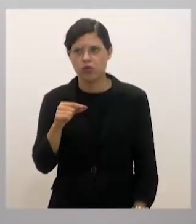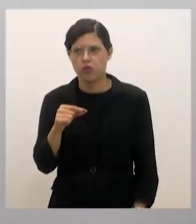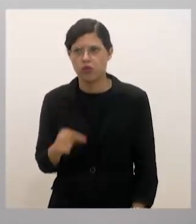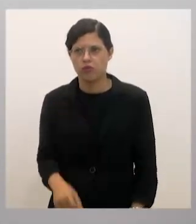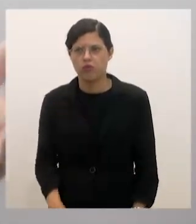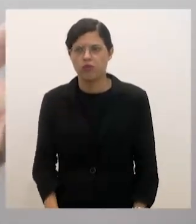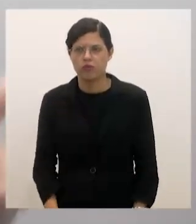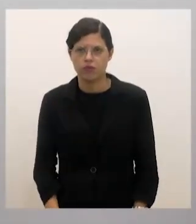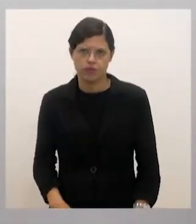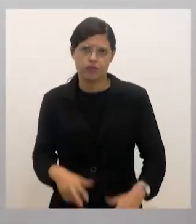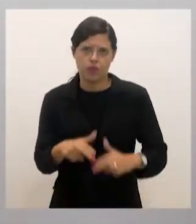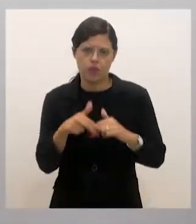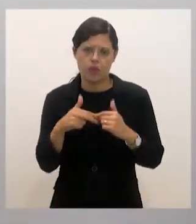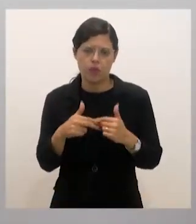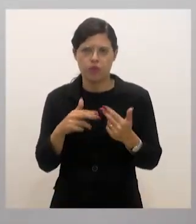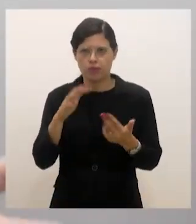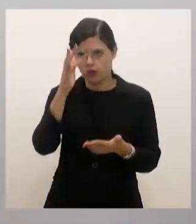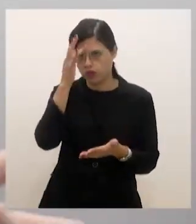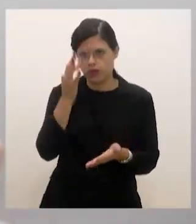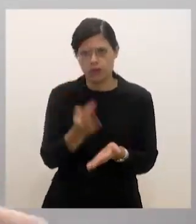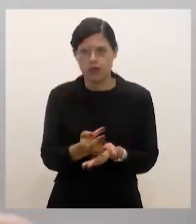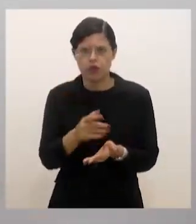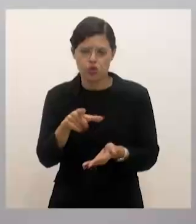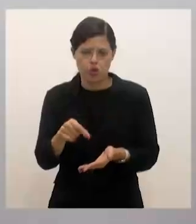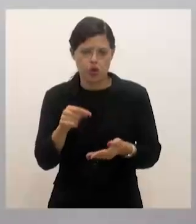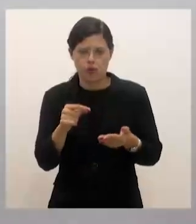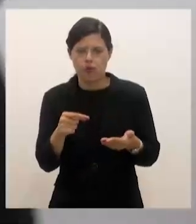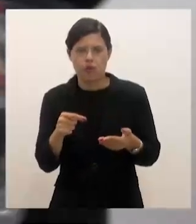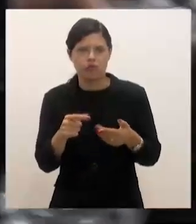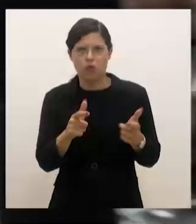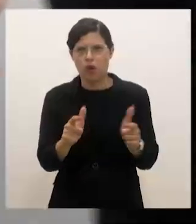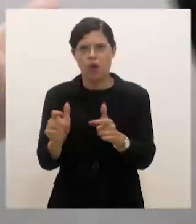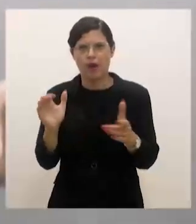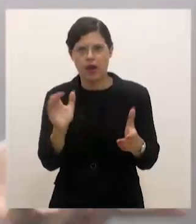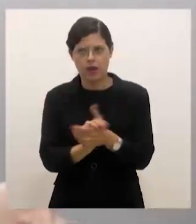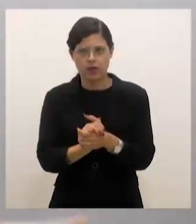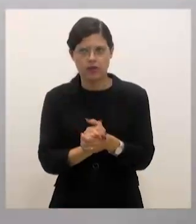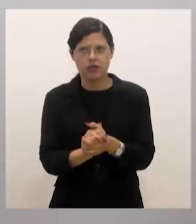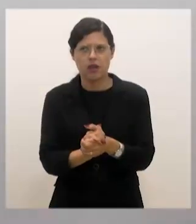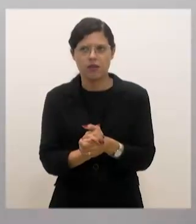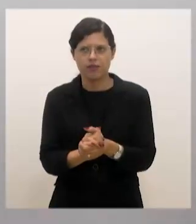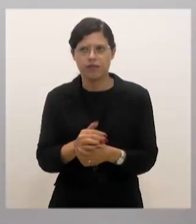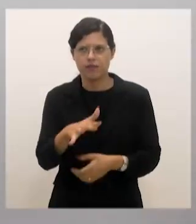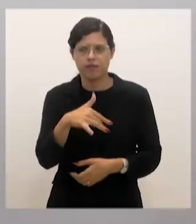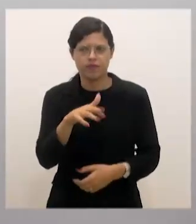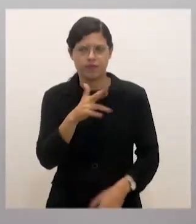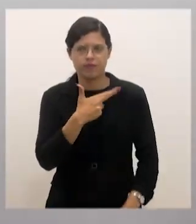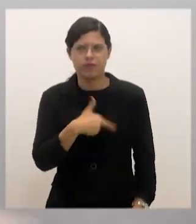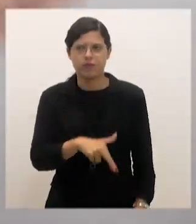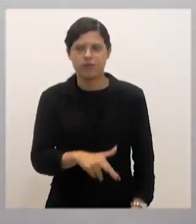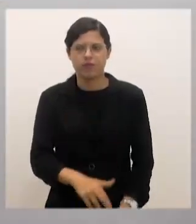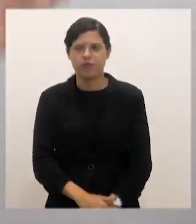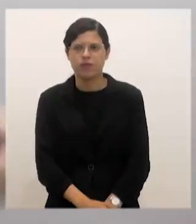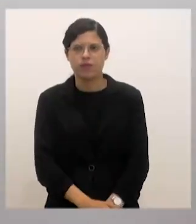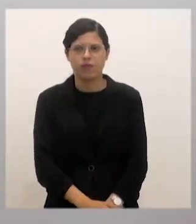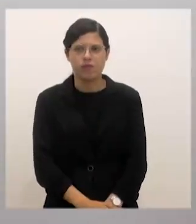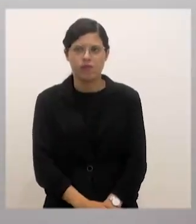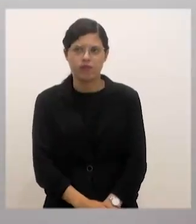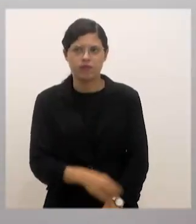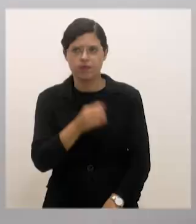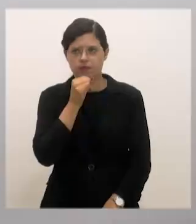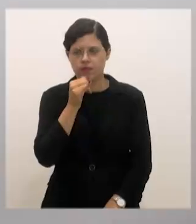do nosso credo, onde nós vamos casar da forma religiosa. É comum na